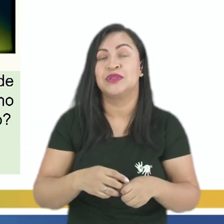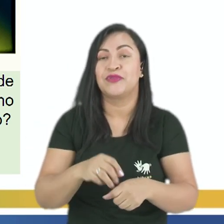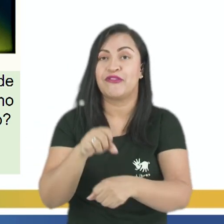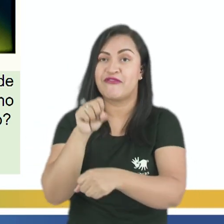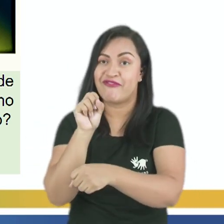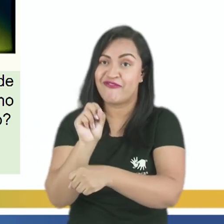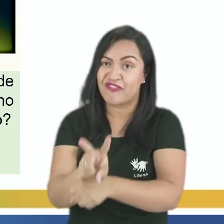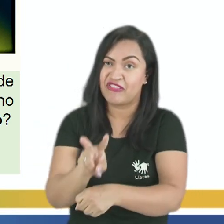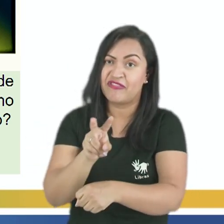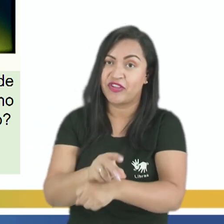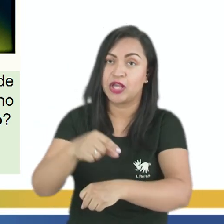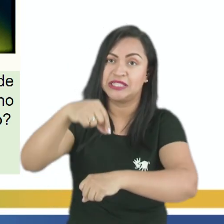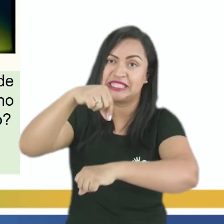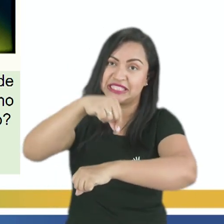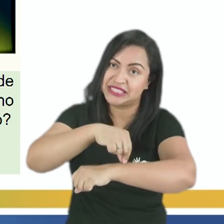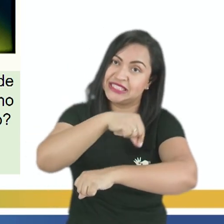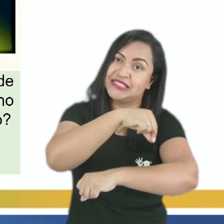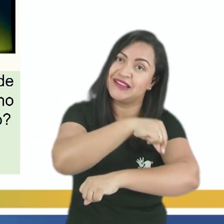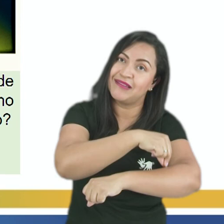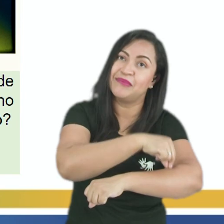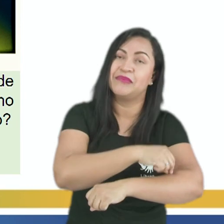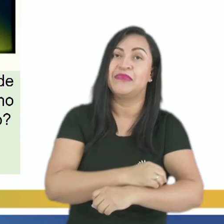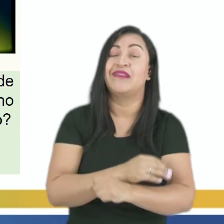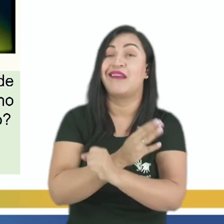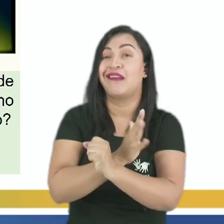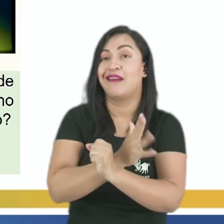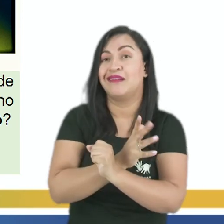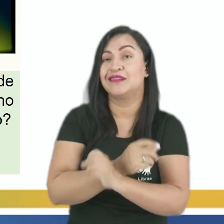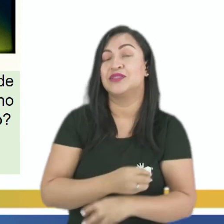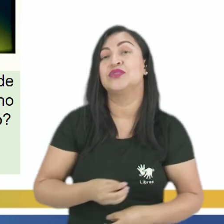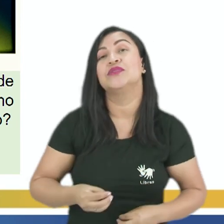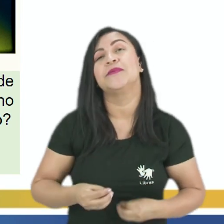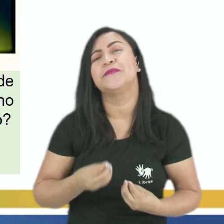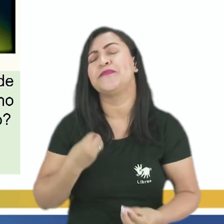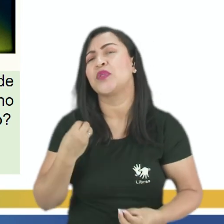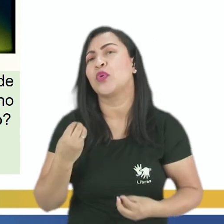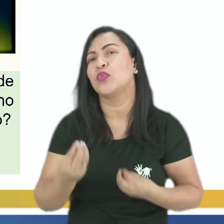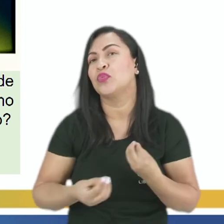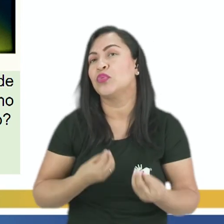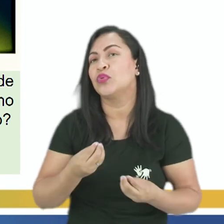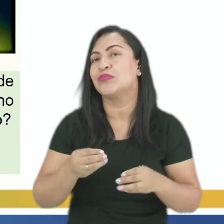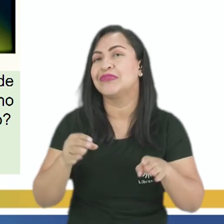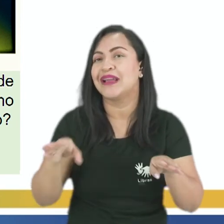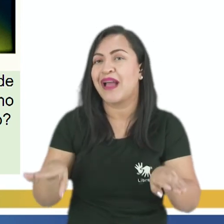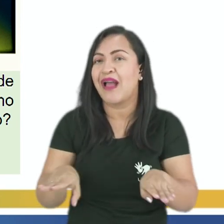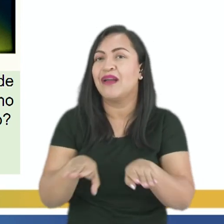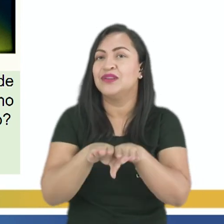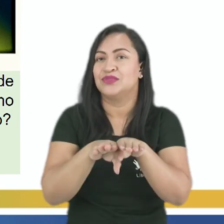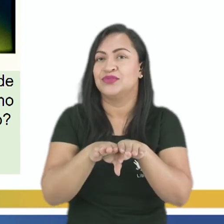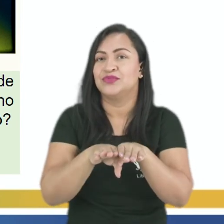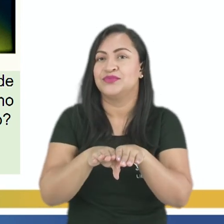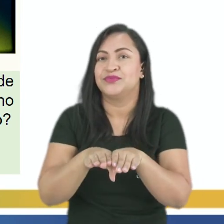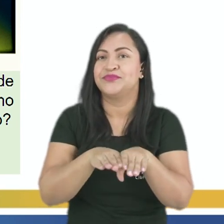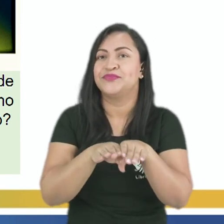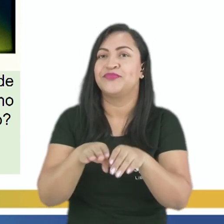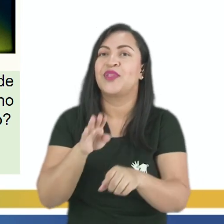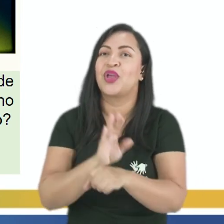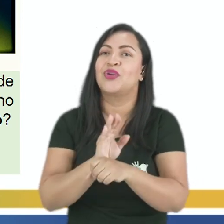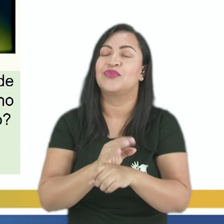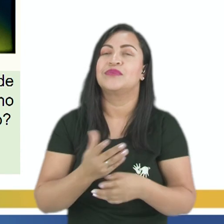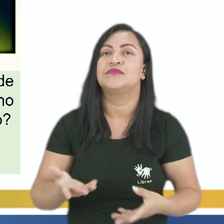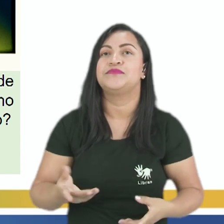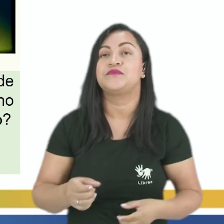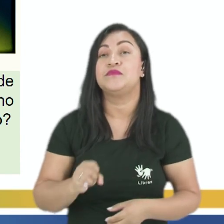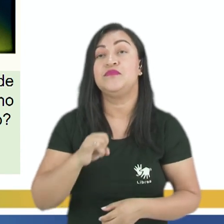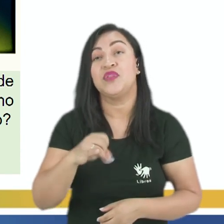injetado pelo ferrão da abelha é ácido, o que pode ser feito para neutralizá-lo? Então, se a gente sabe que